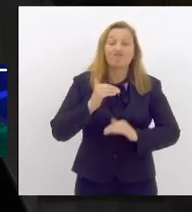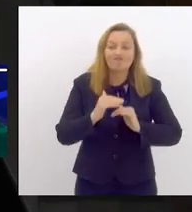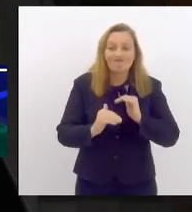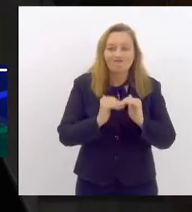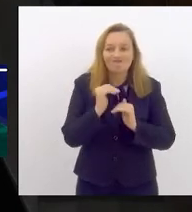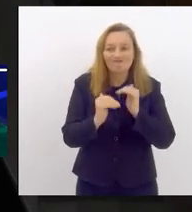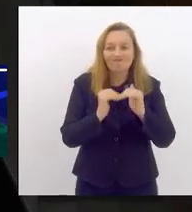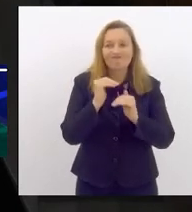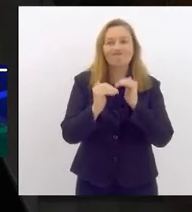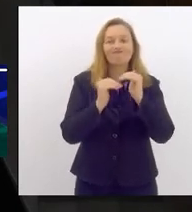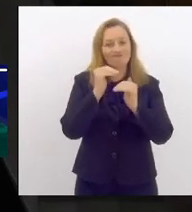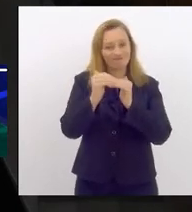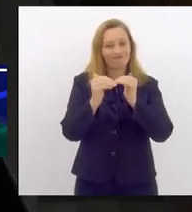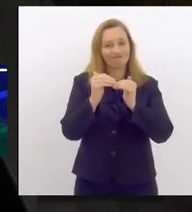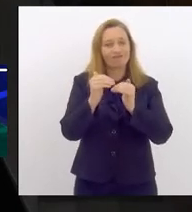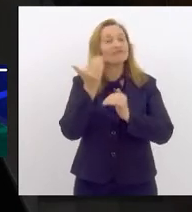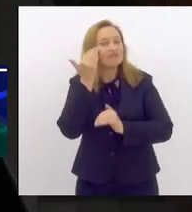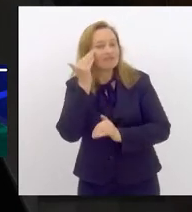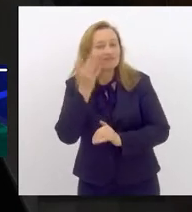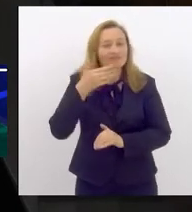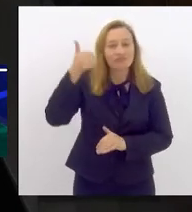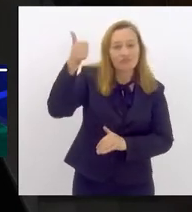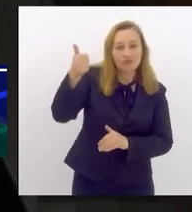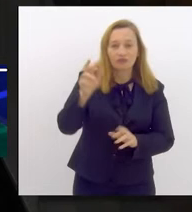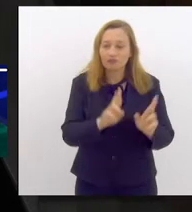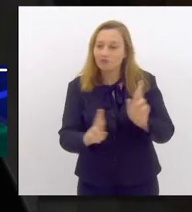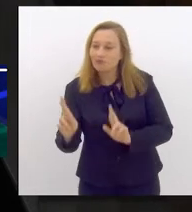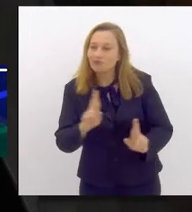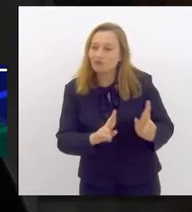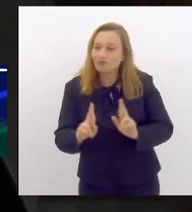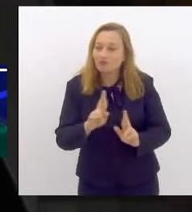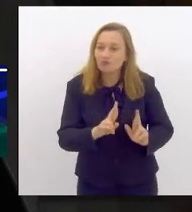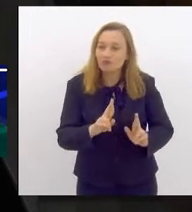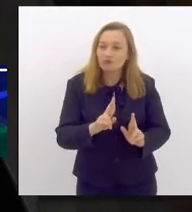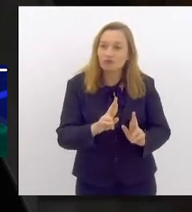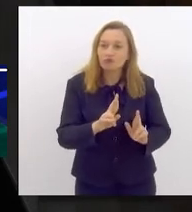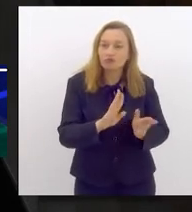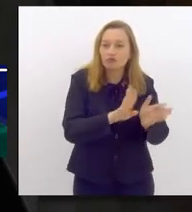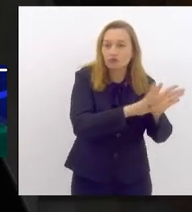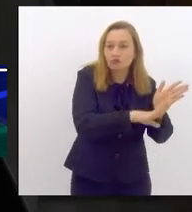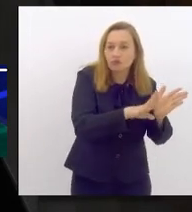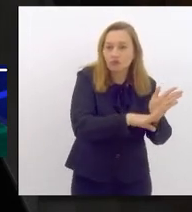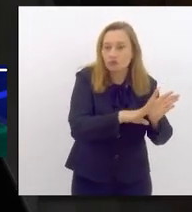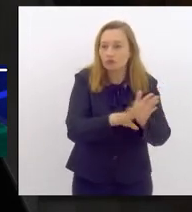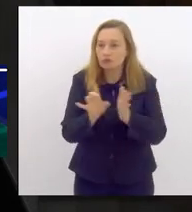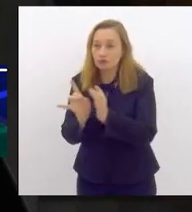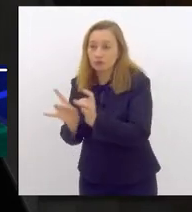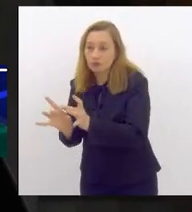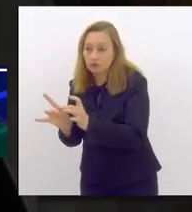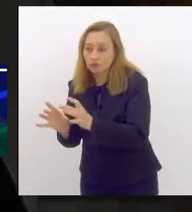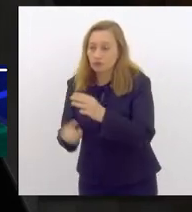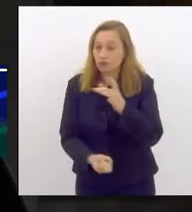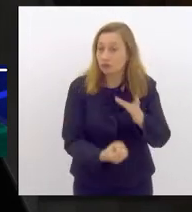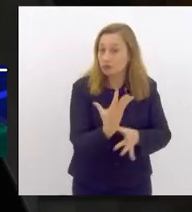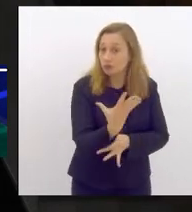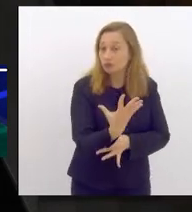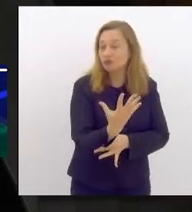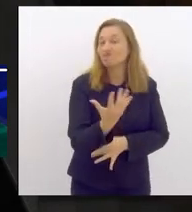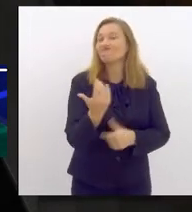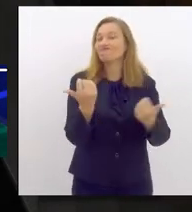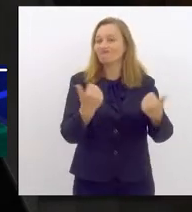desenvolvimento e entender melhor as relações entre demanda e consumo EA produção